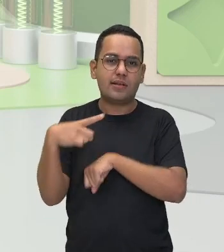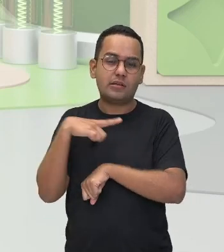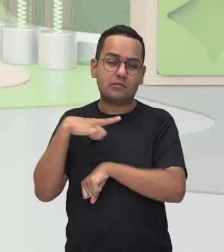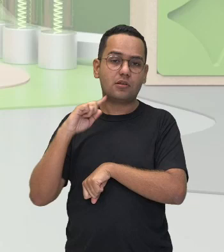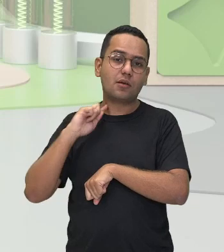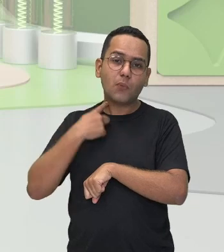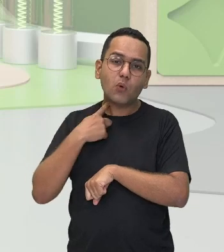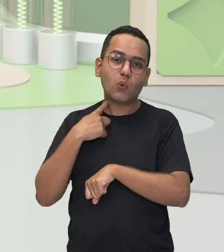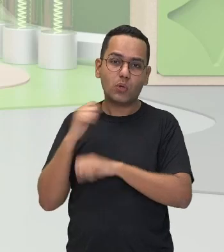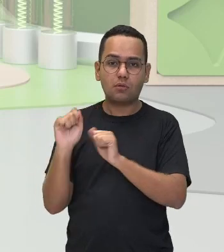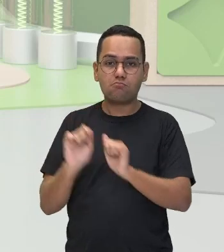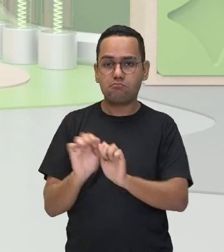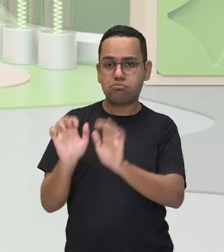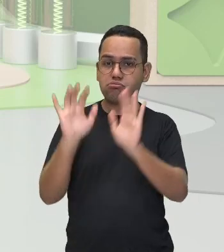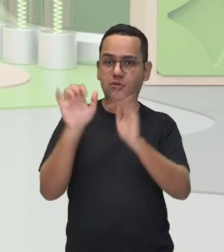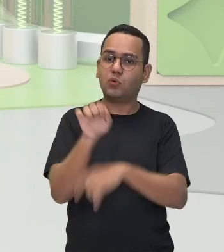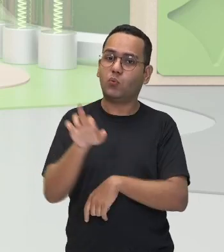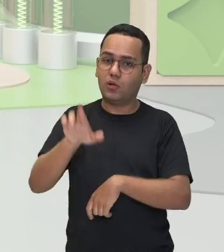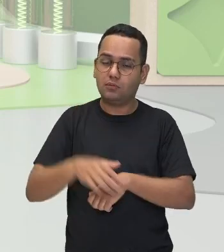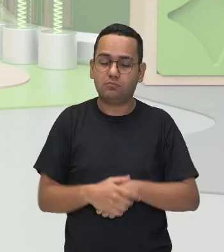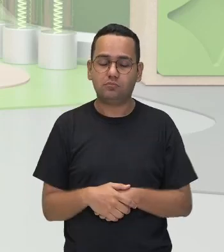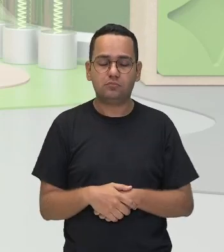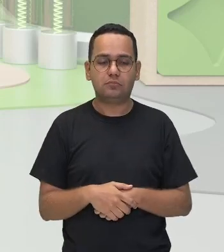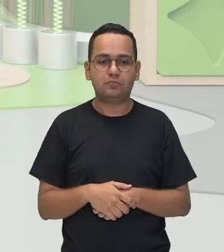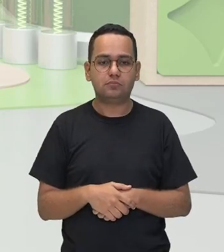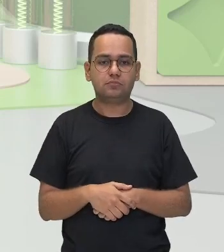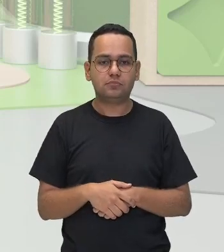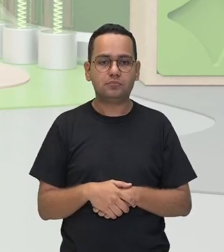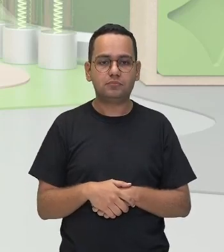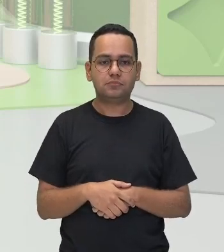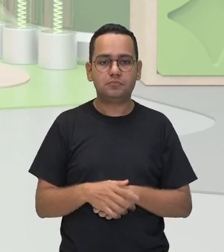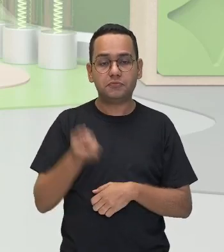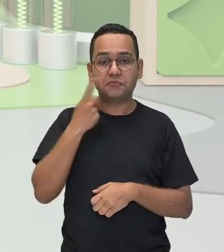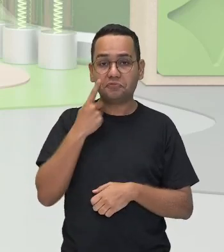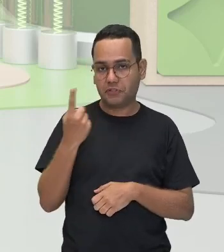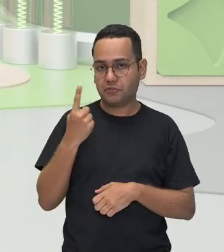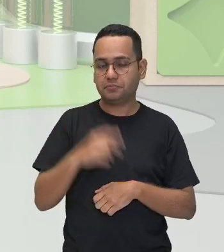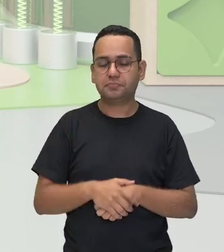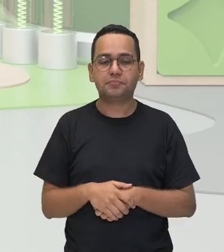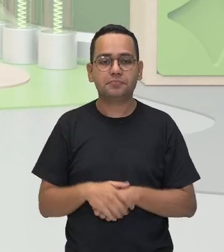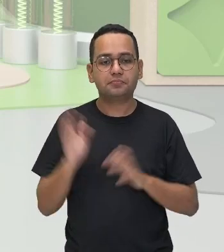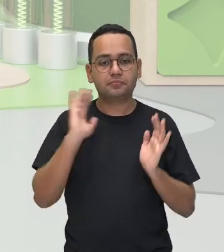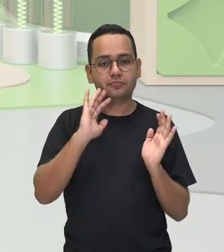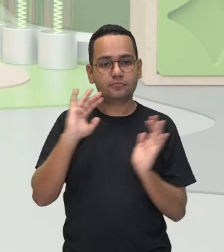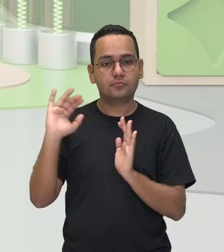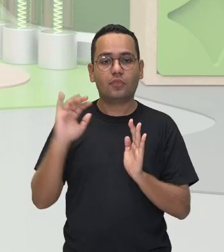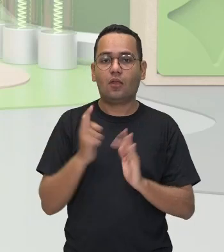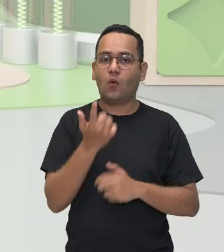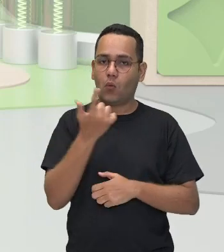poluição atmosférica. Tá? Então, vamos ver aí o que aconteceu na Revolução Industrial.